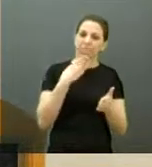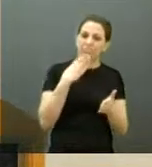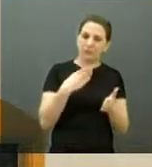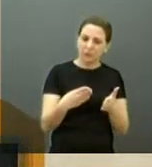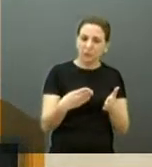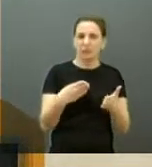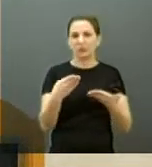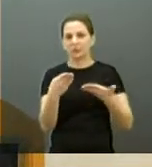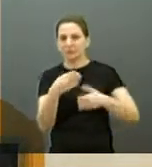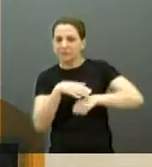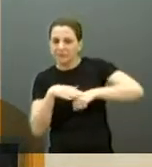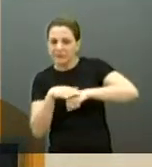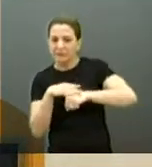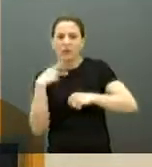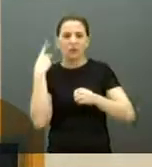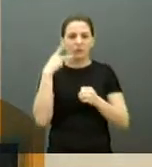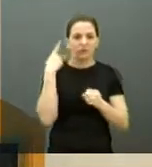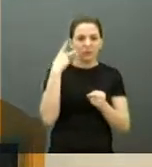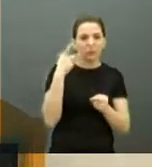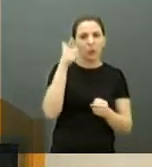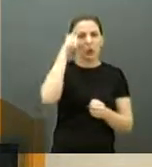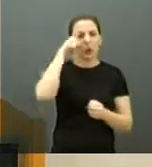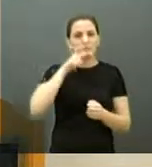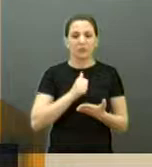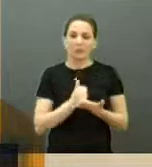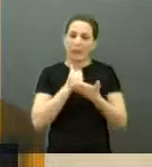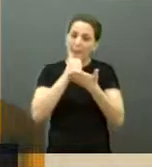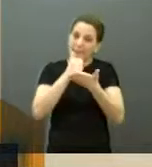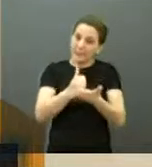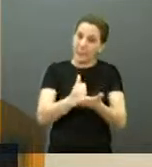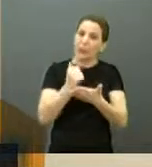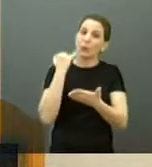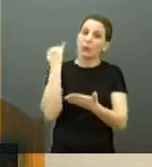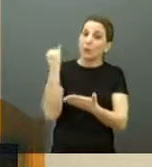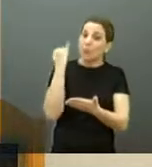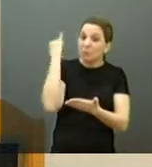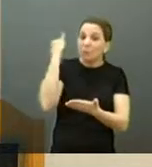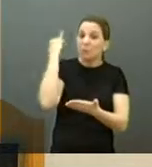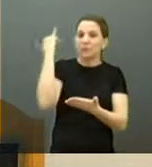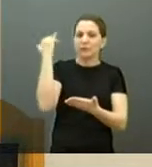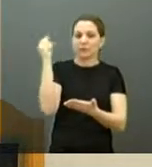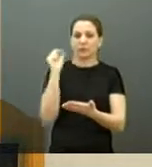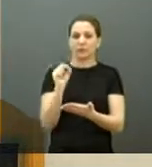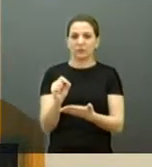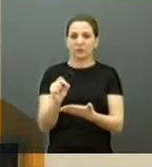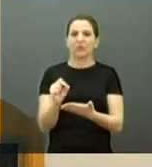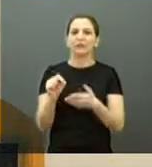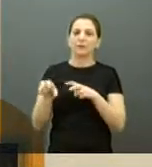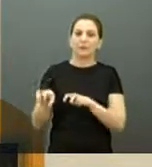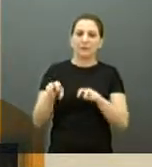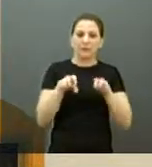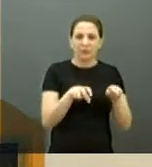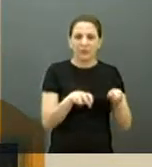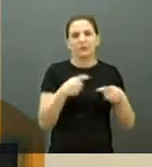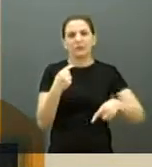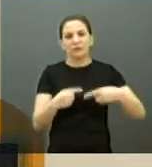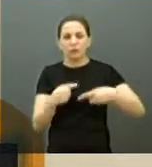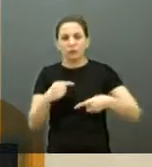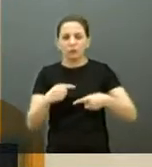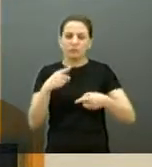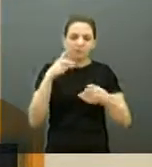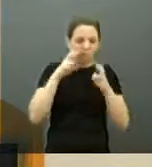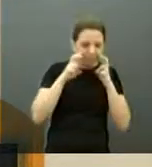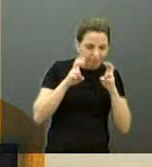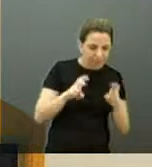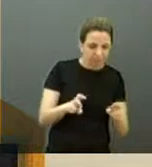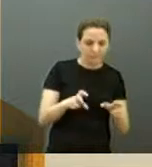e de dialogar com os demais vereadores para conseguir apoio foi importantíssima. A bancada discutiu, a gente analisou a documentação,